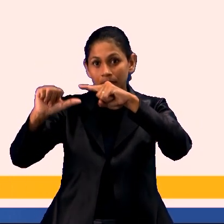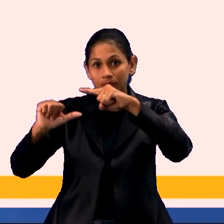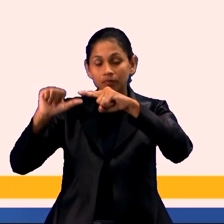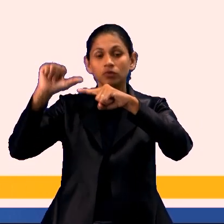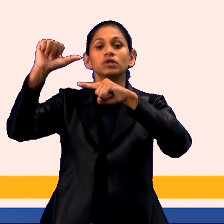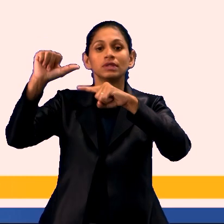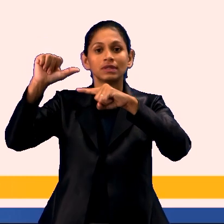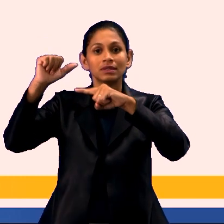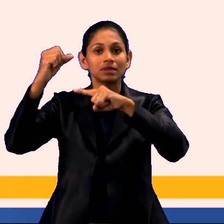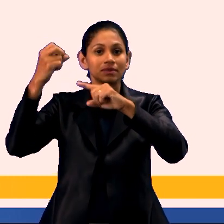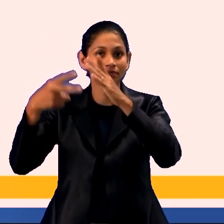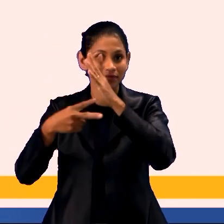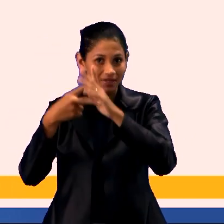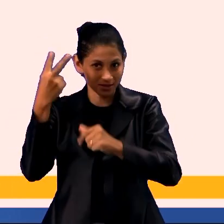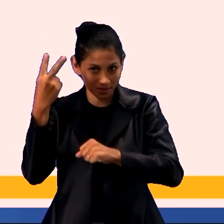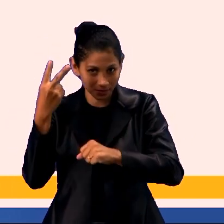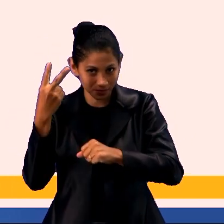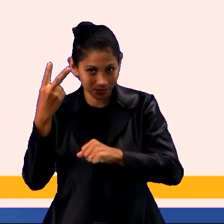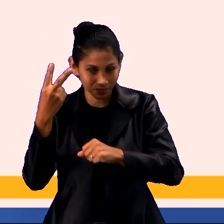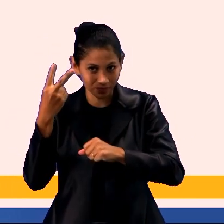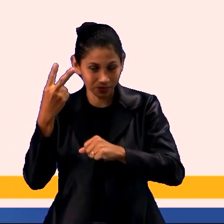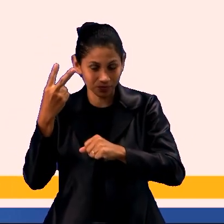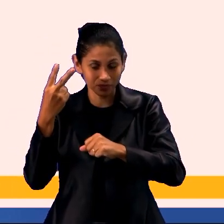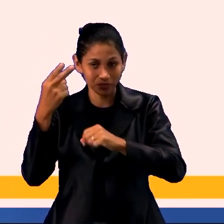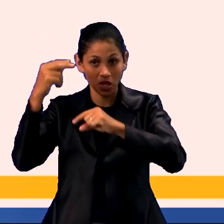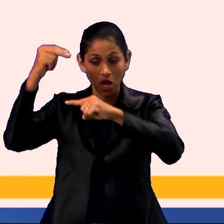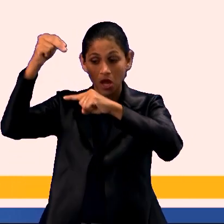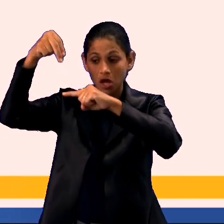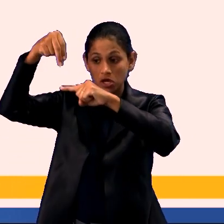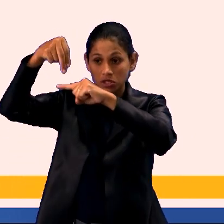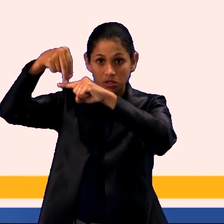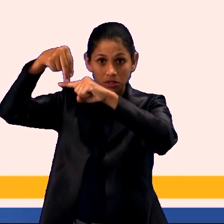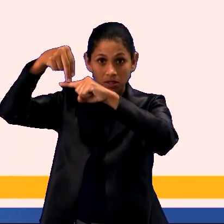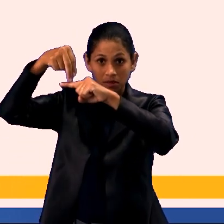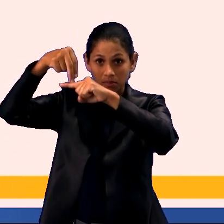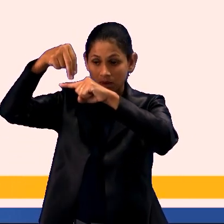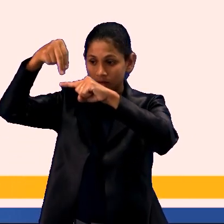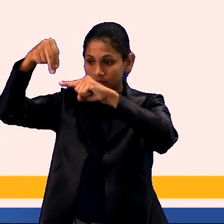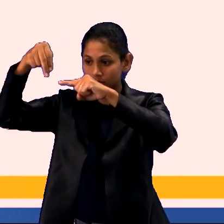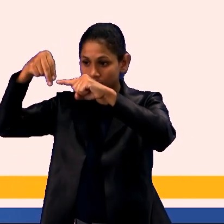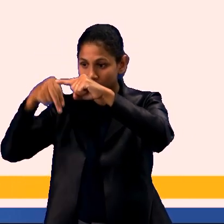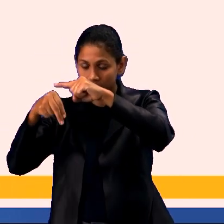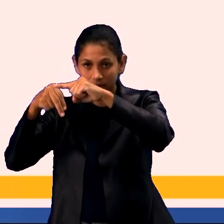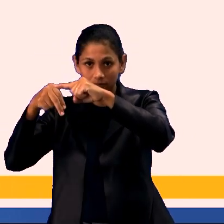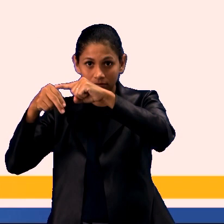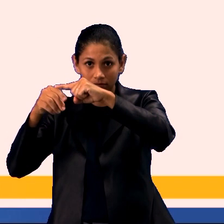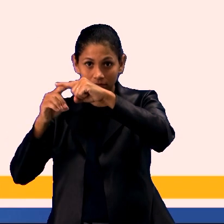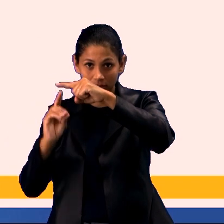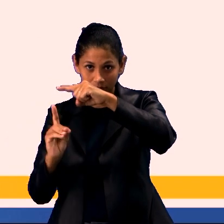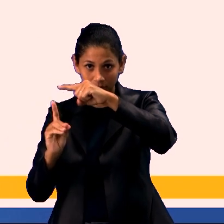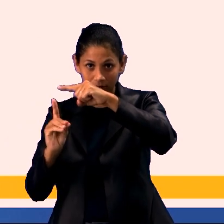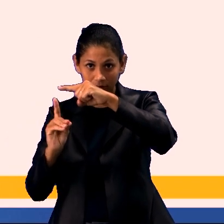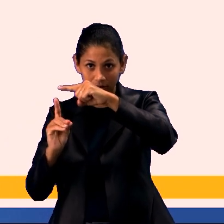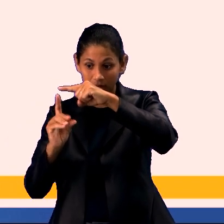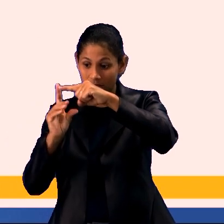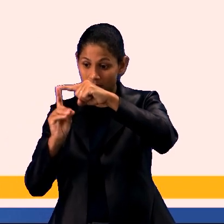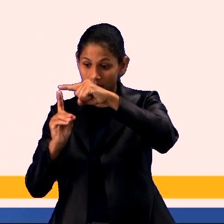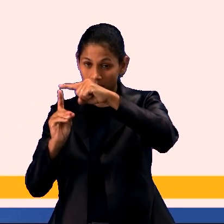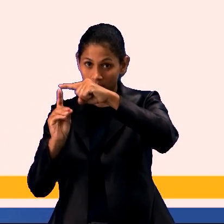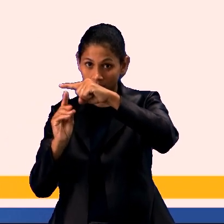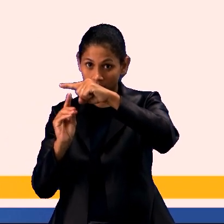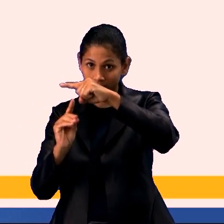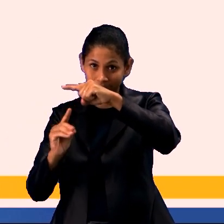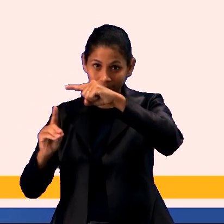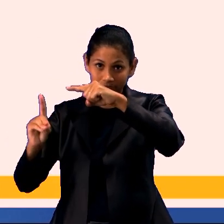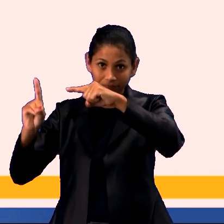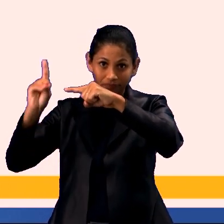lembra da regrinha, né? Quem está em cima, desce, quem está embaixo, sobe. Isso mesmo. Vamos para mais uma, para